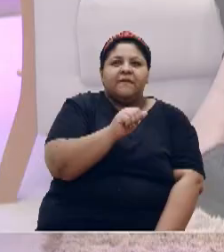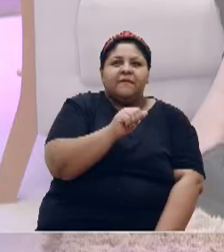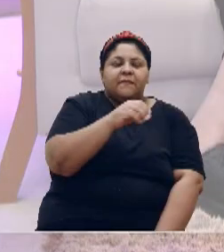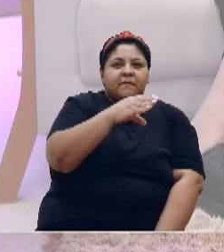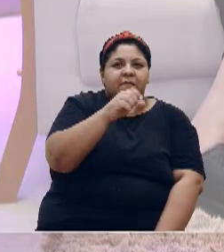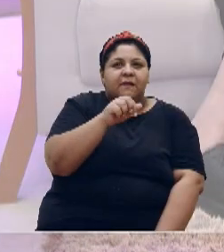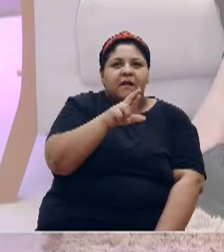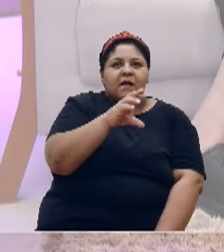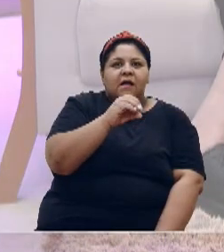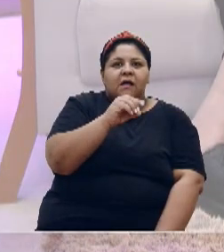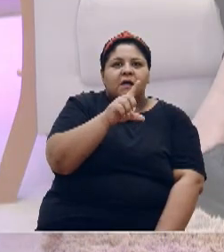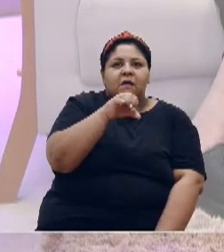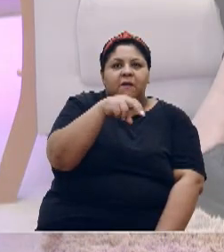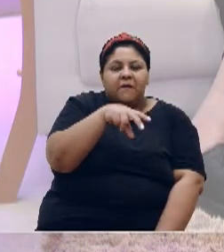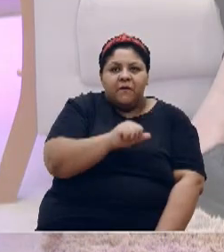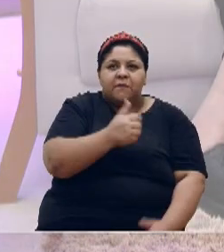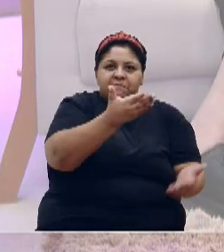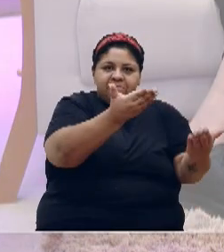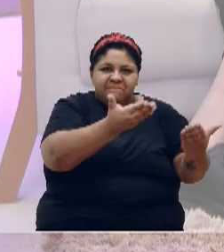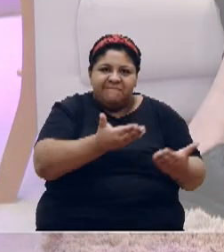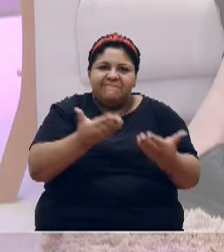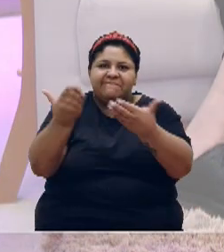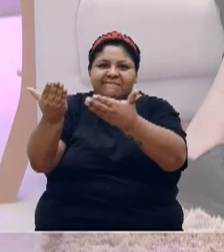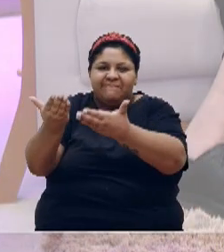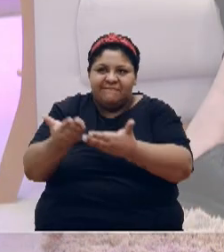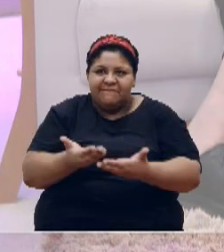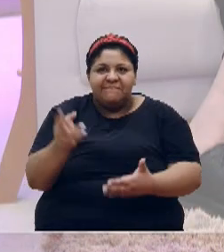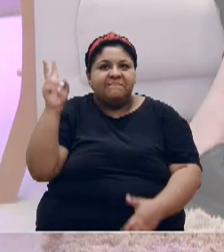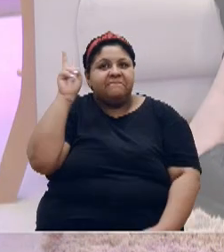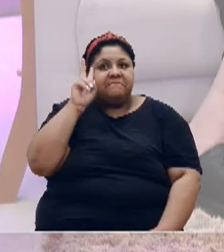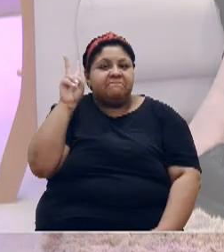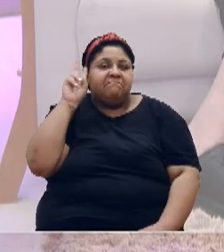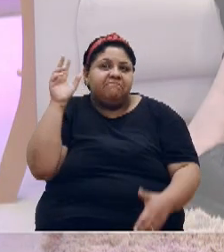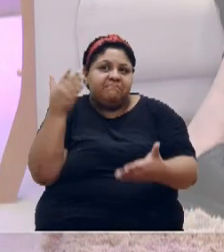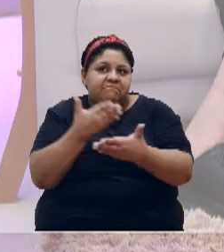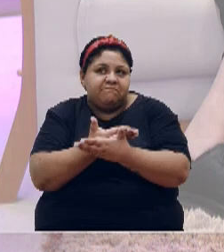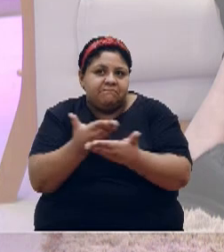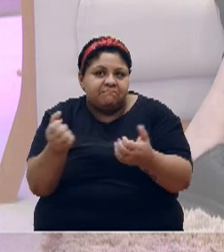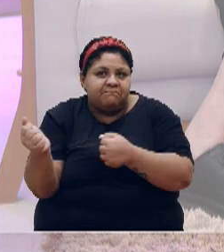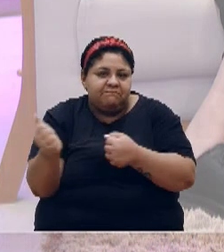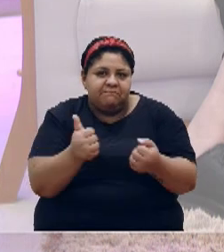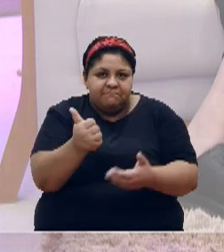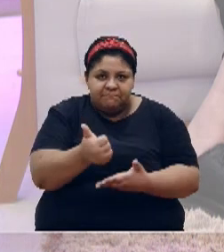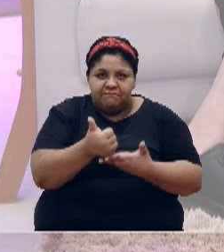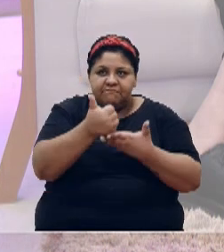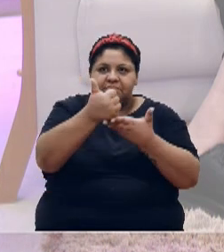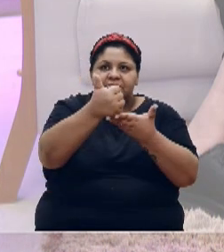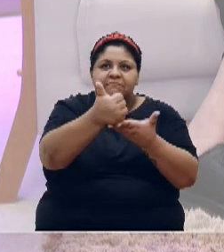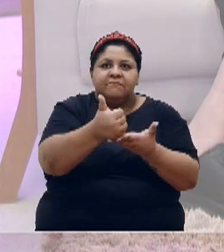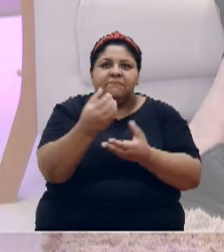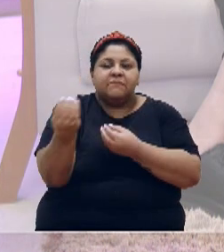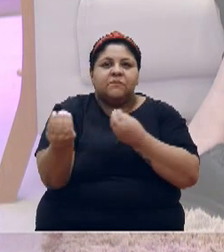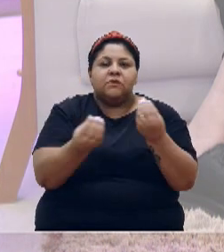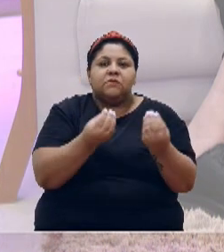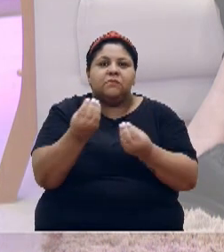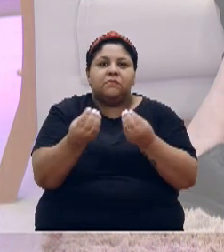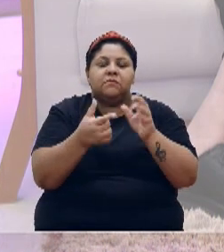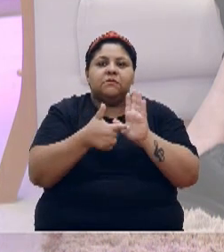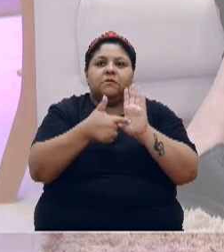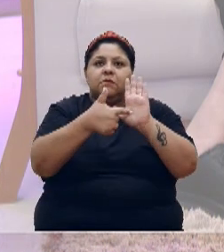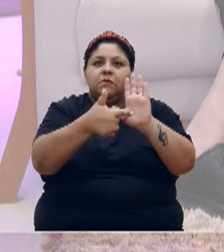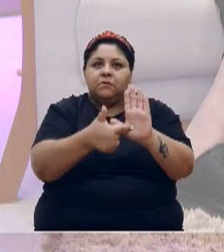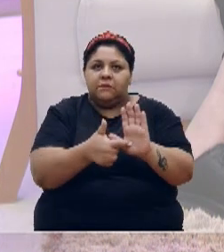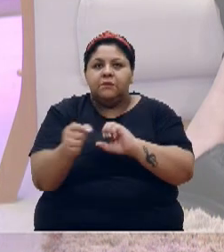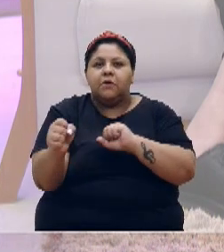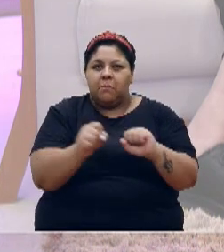Caroline Zanetti. Bem-vindas, meninas, com as histórias de vocês, com as contribuições de vocês, vamos poder trazer e mostrar que